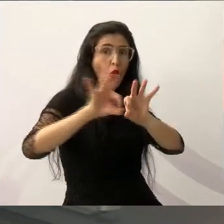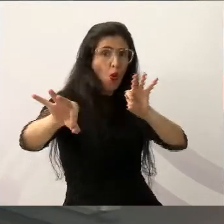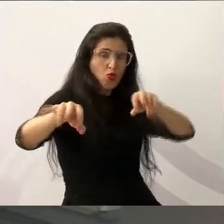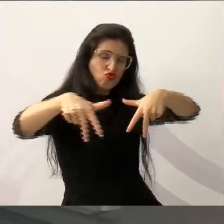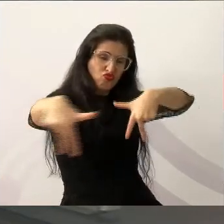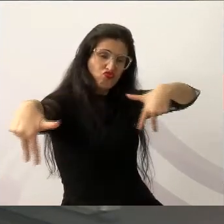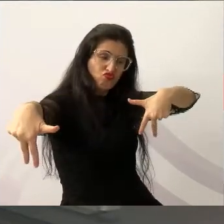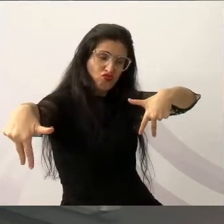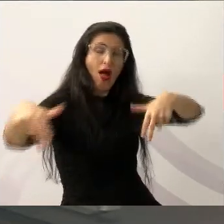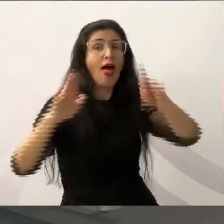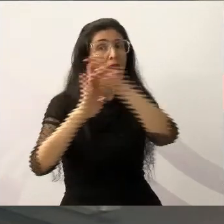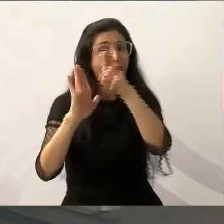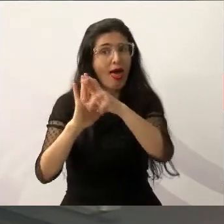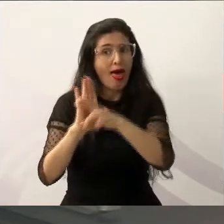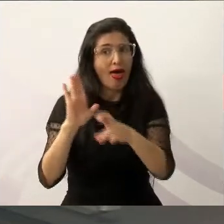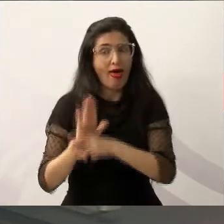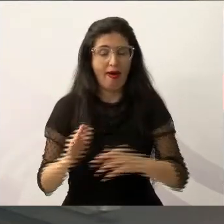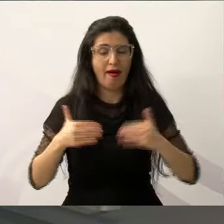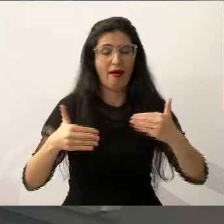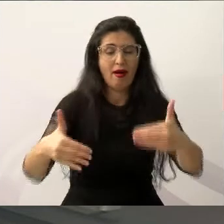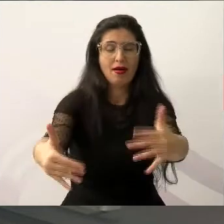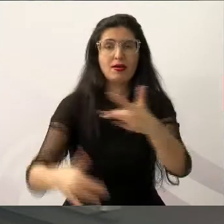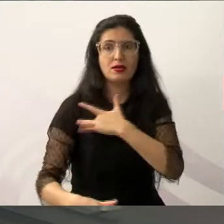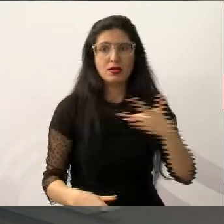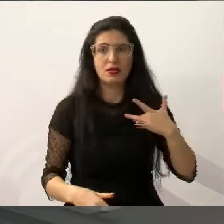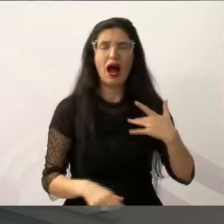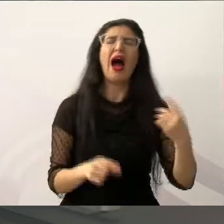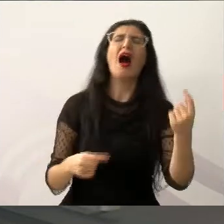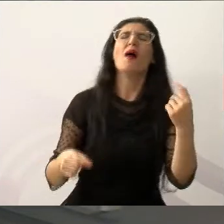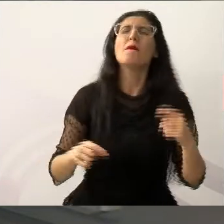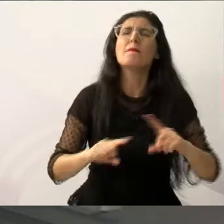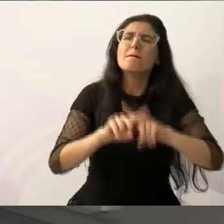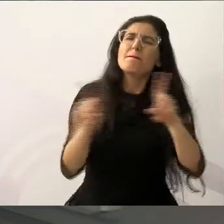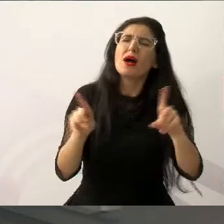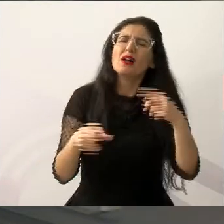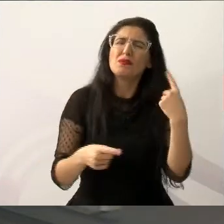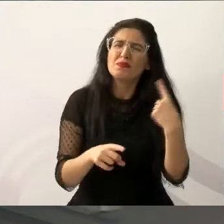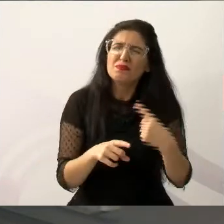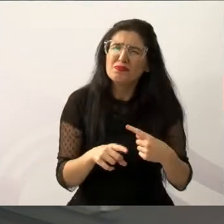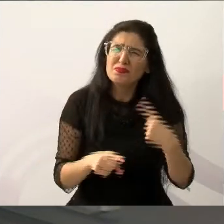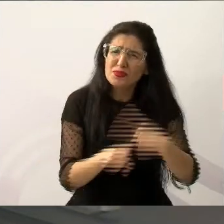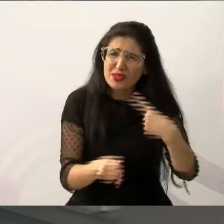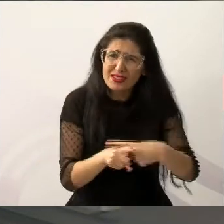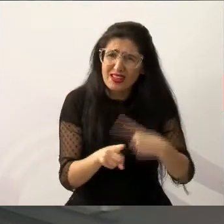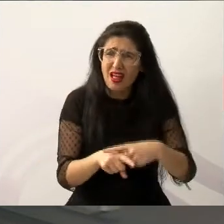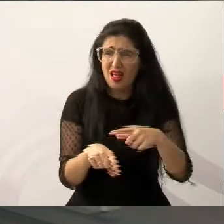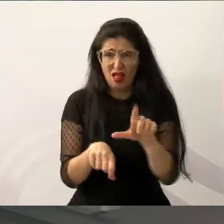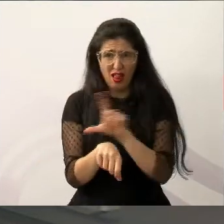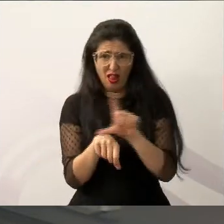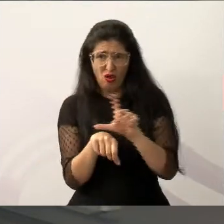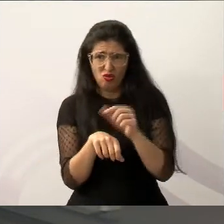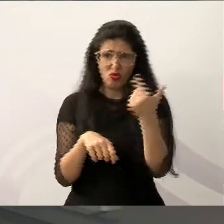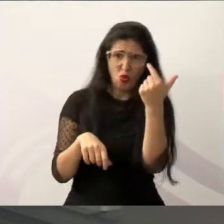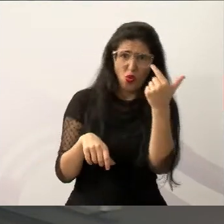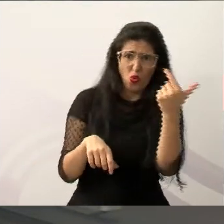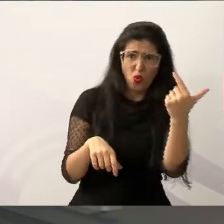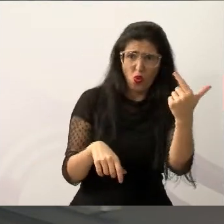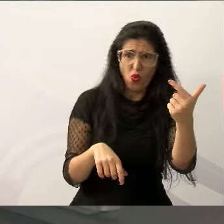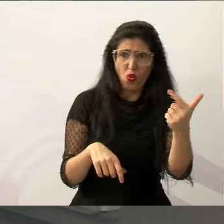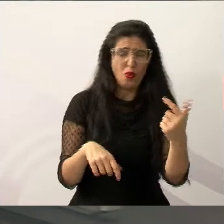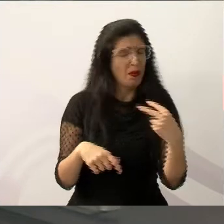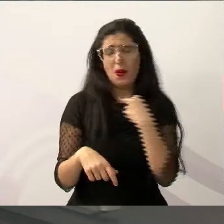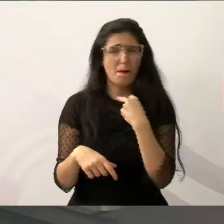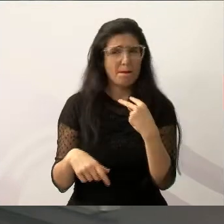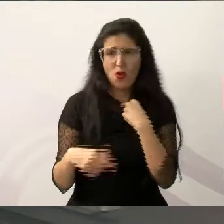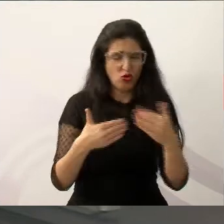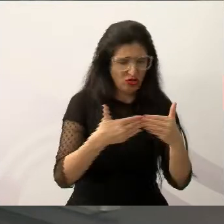a repetir, por que é que alguns comércios estão funcionando e outros não? Ah, não, são comércios que necessitam funcionar porque são de